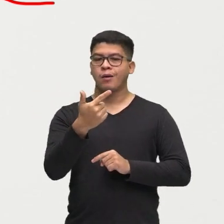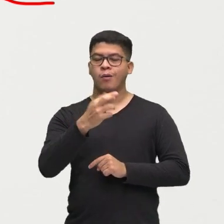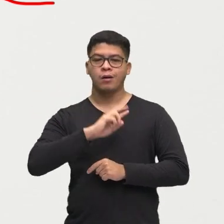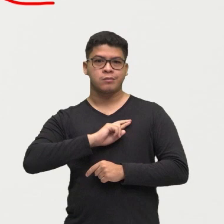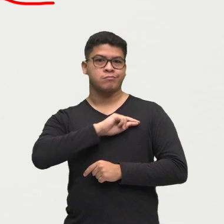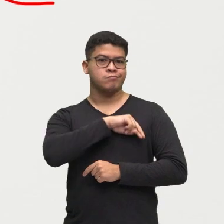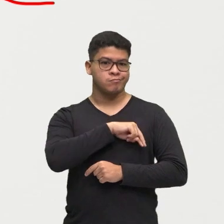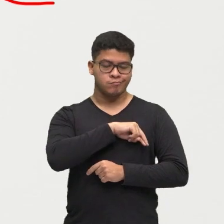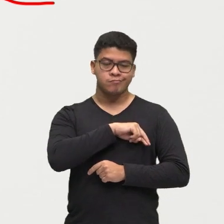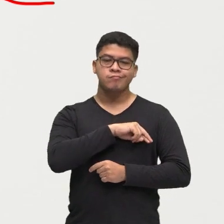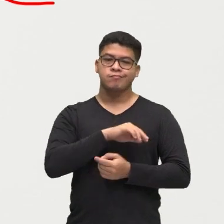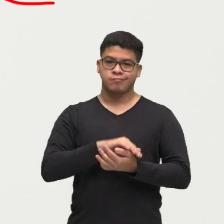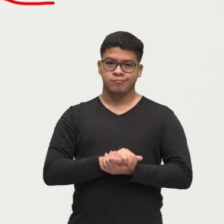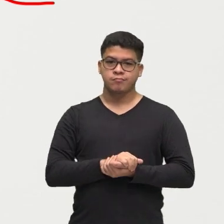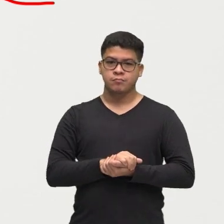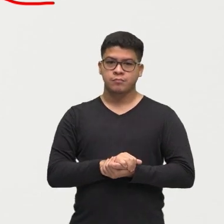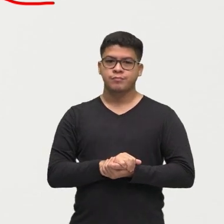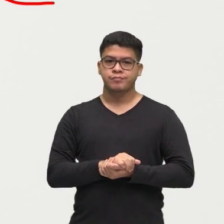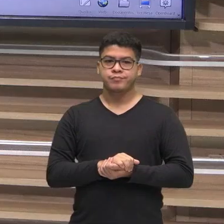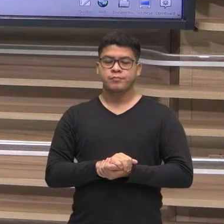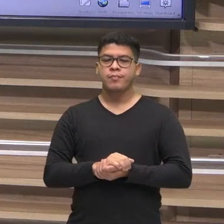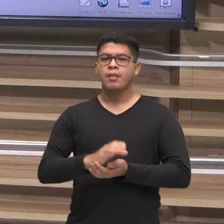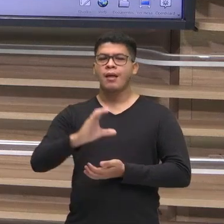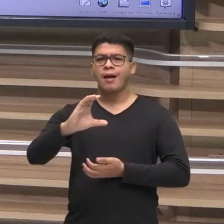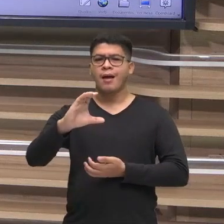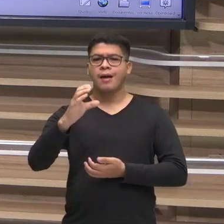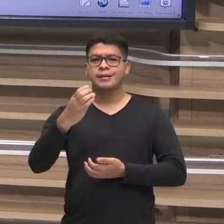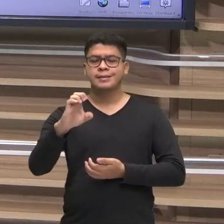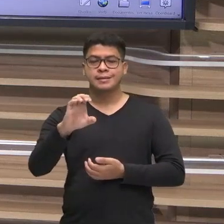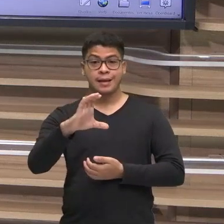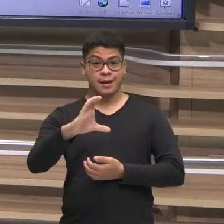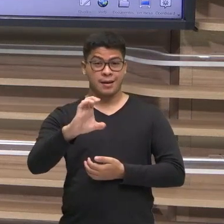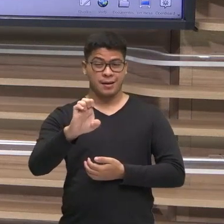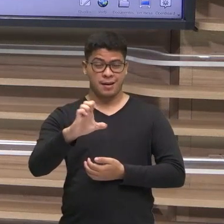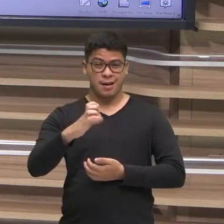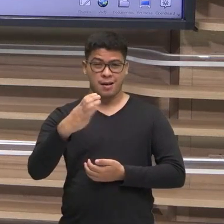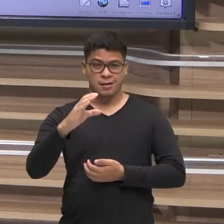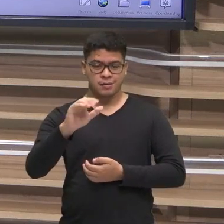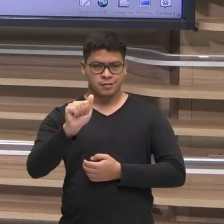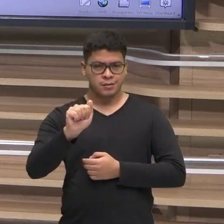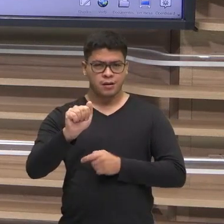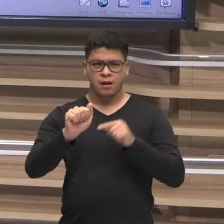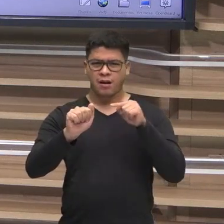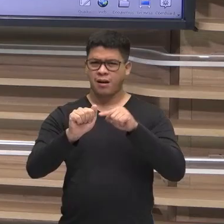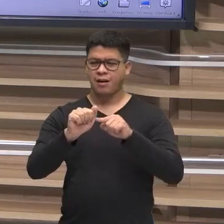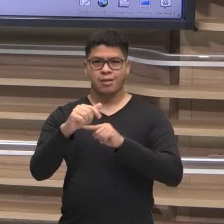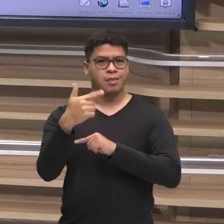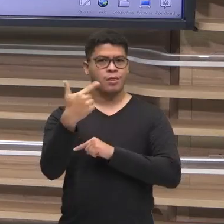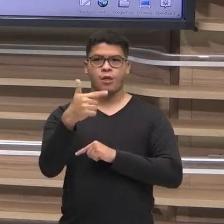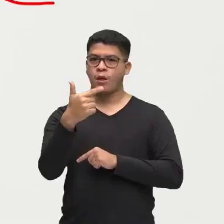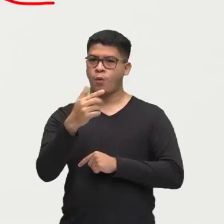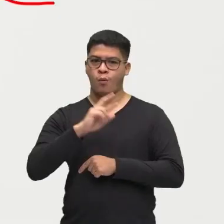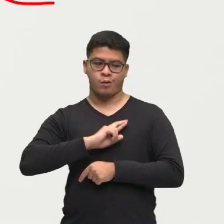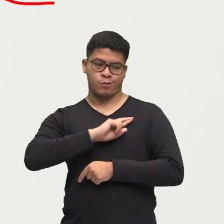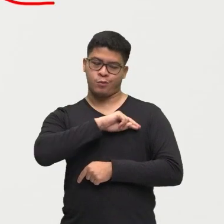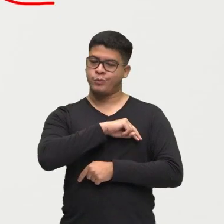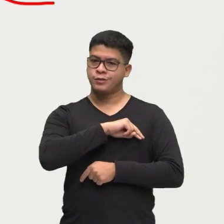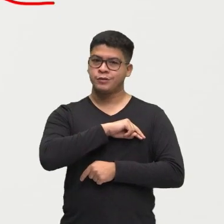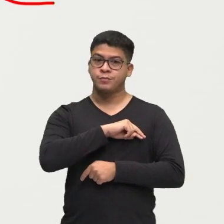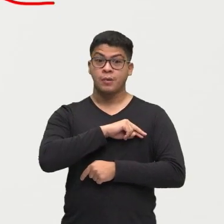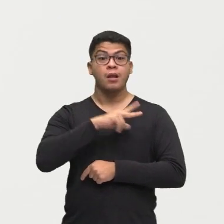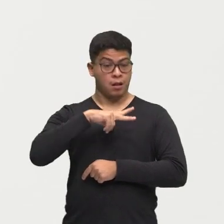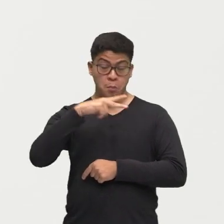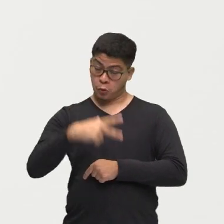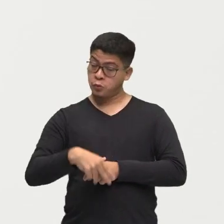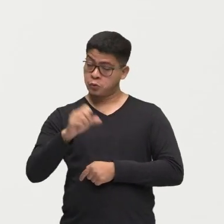parte do romantismo, ele é português, porém ele vai vir na próxima escola literária, no realismo. Então